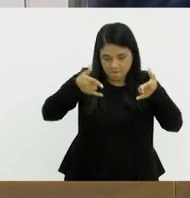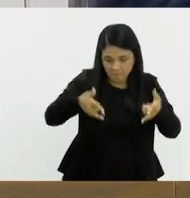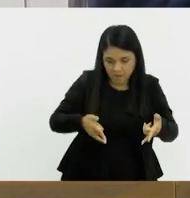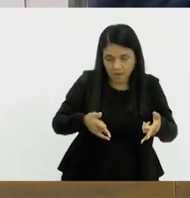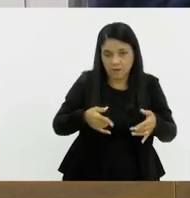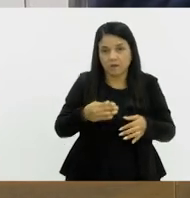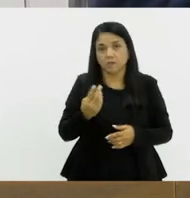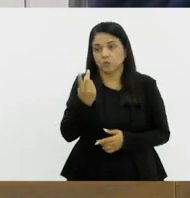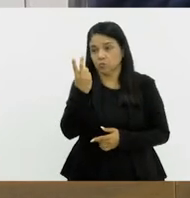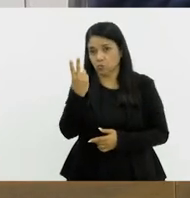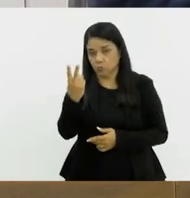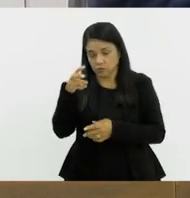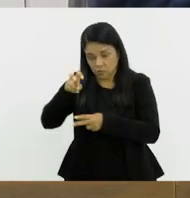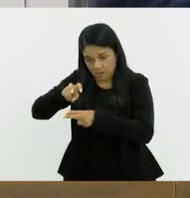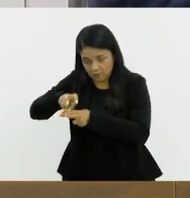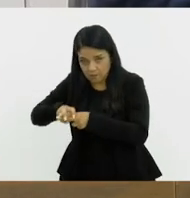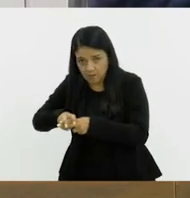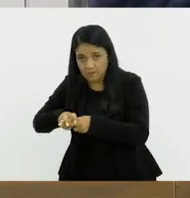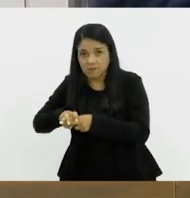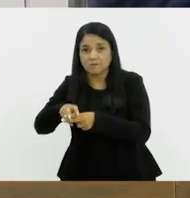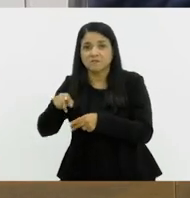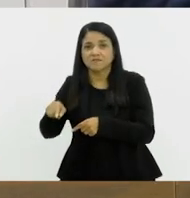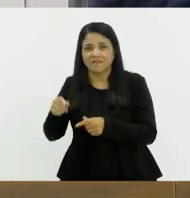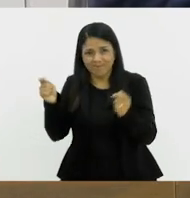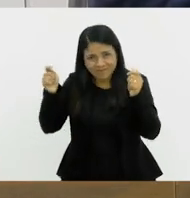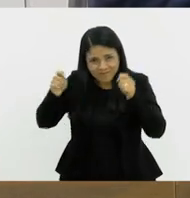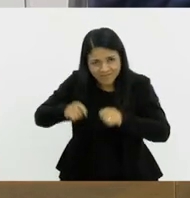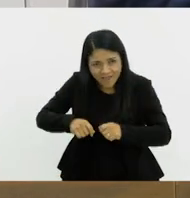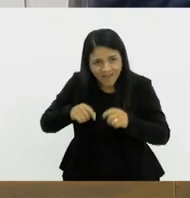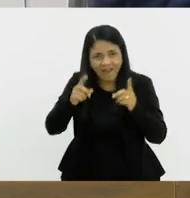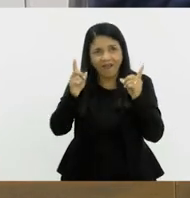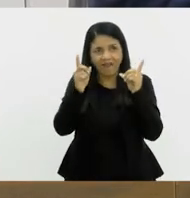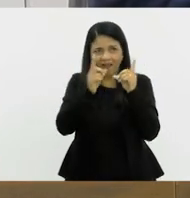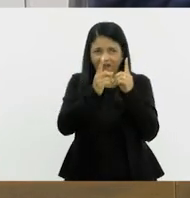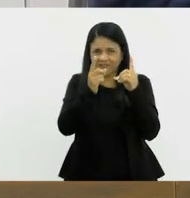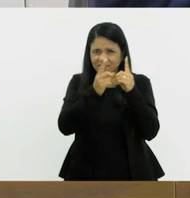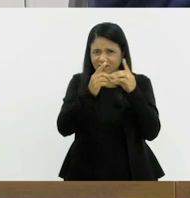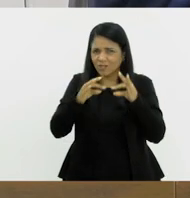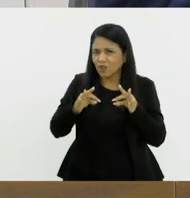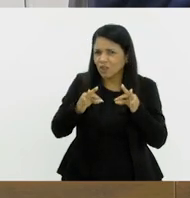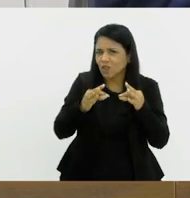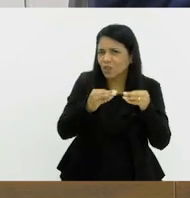dão conta de atender todas as...